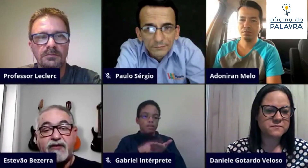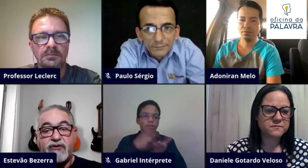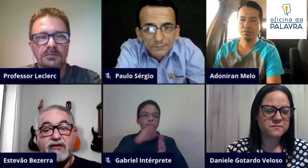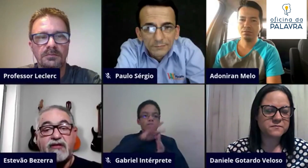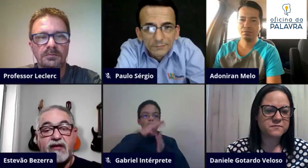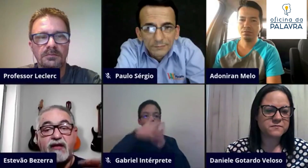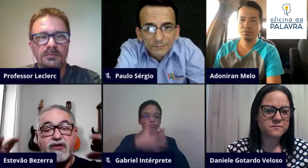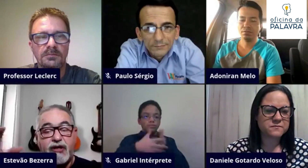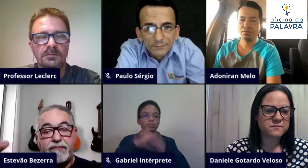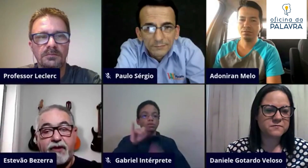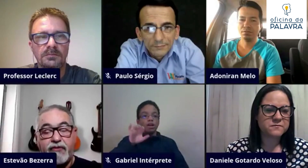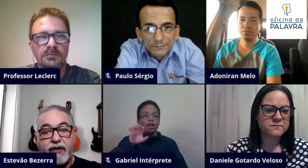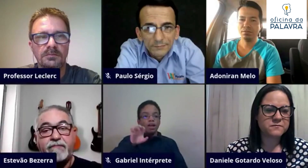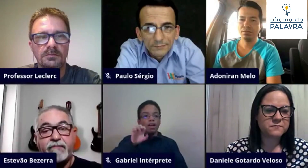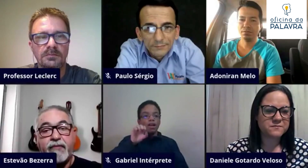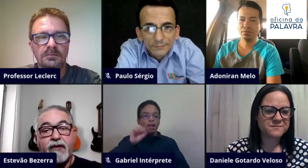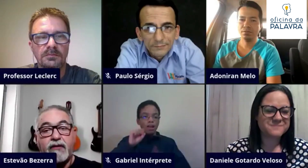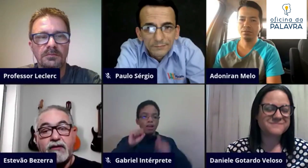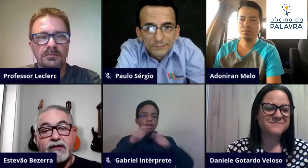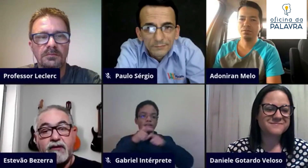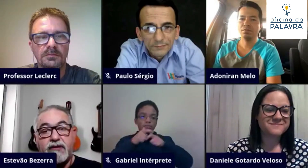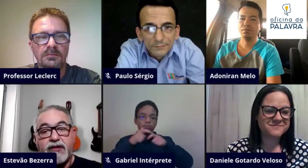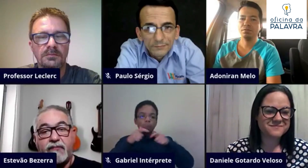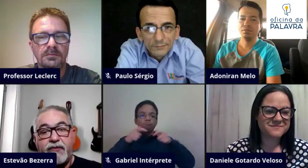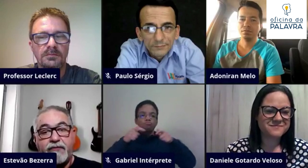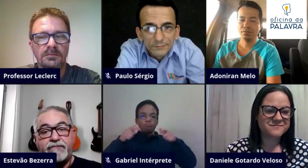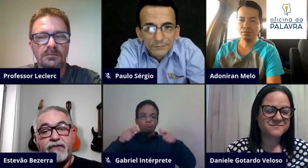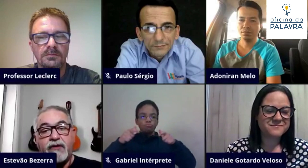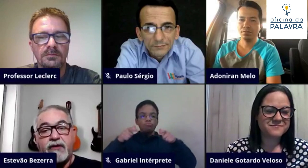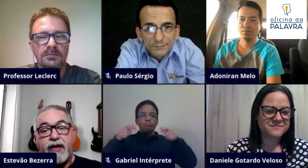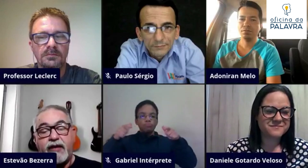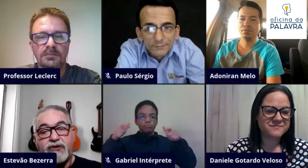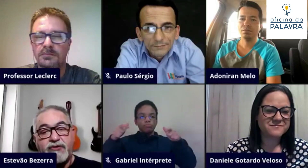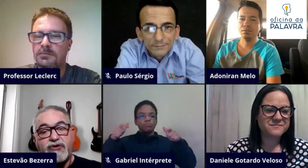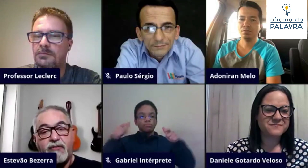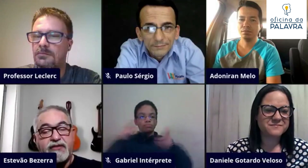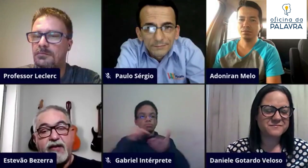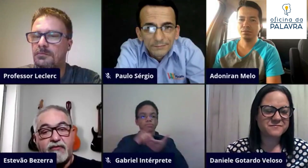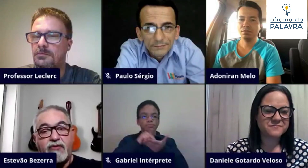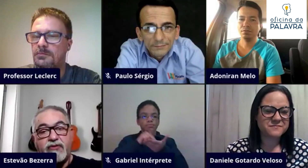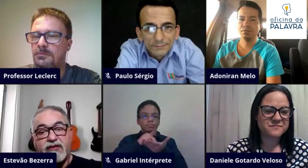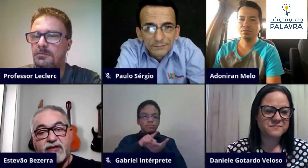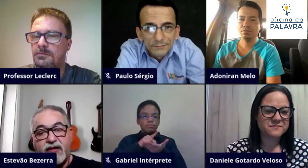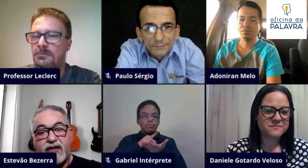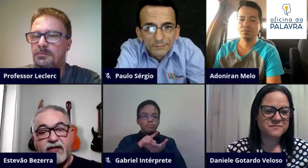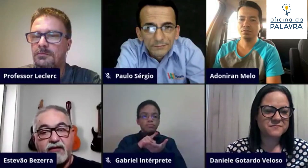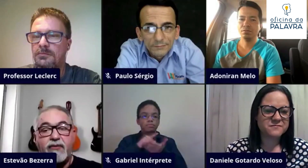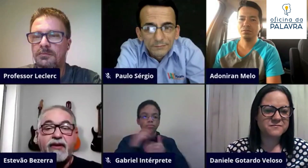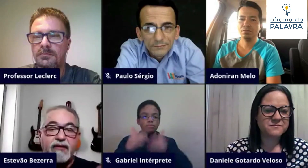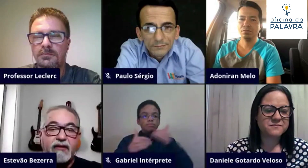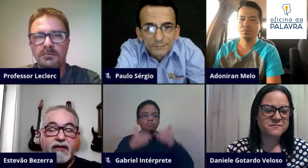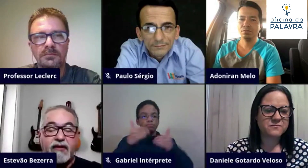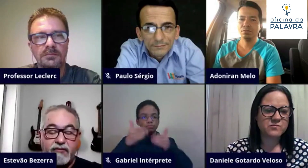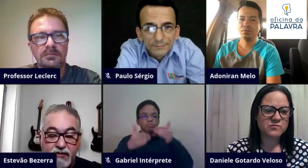crescendo debaixo desse grande chapéu, né? Desse grande chapéu. E aí as coisas começaram a acontecer e estão ainda andando,